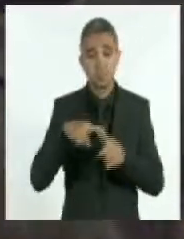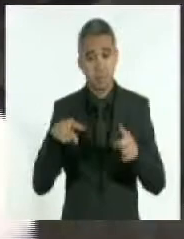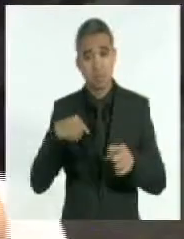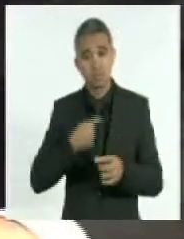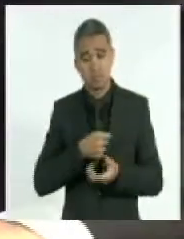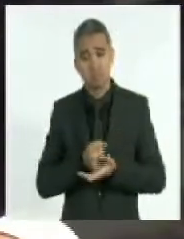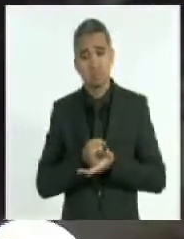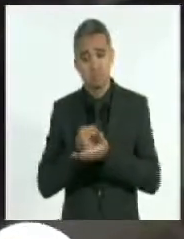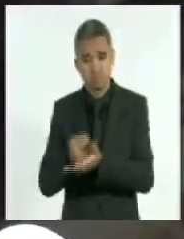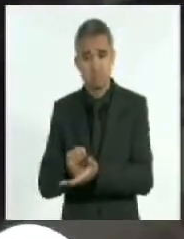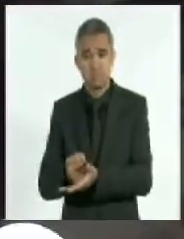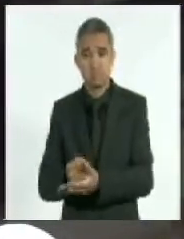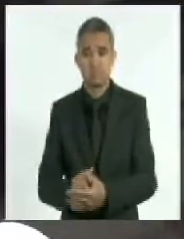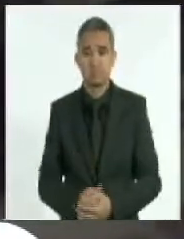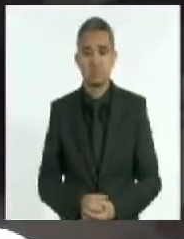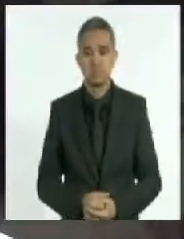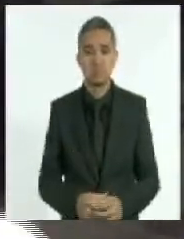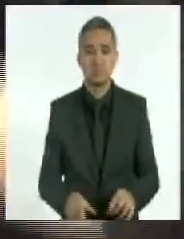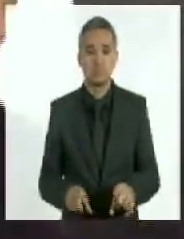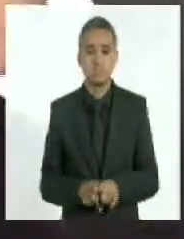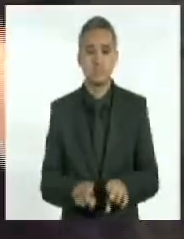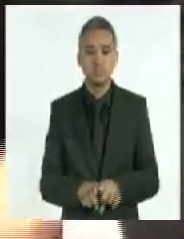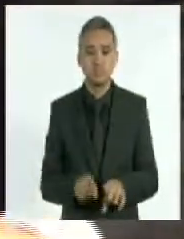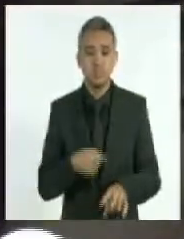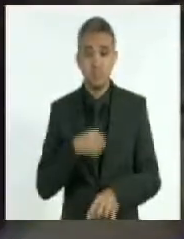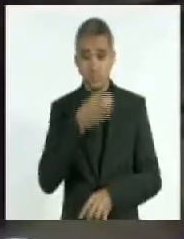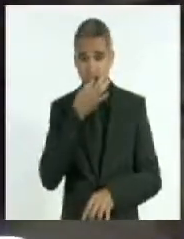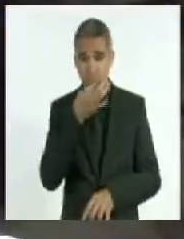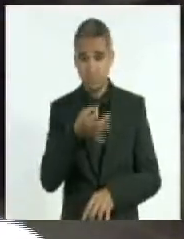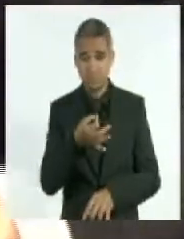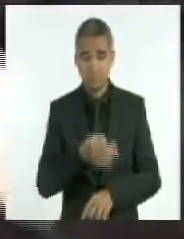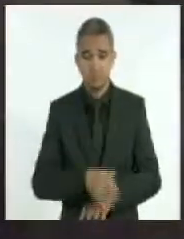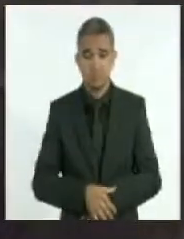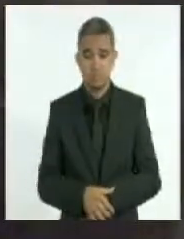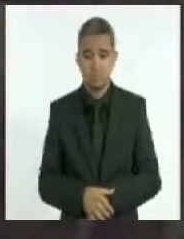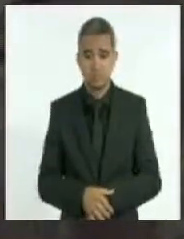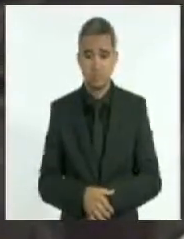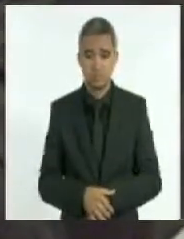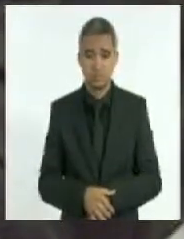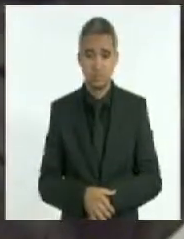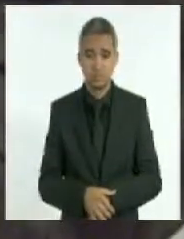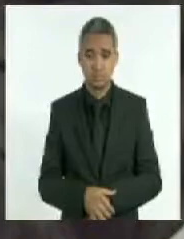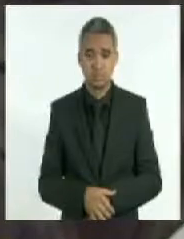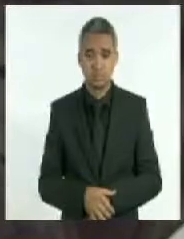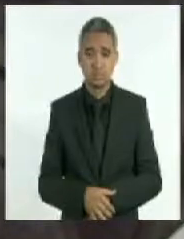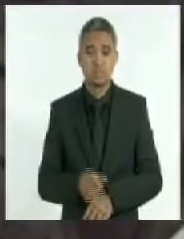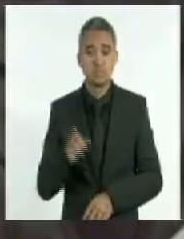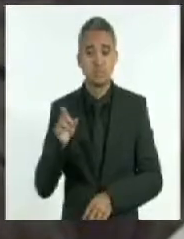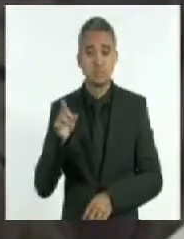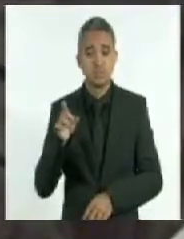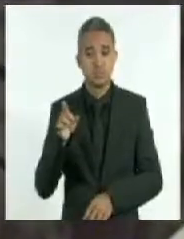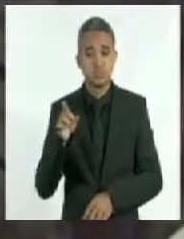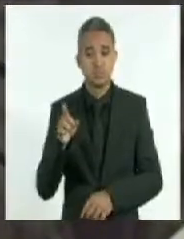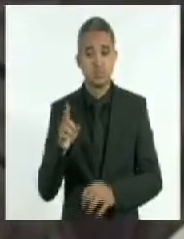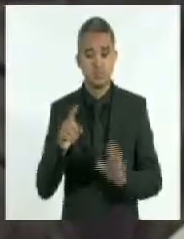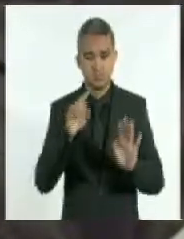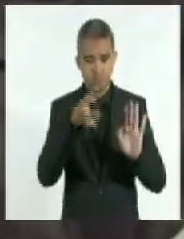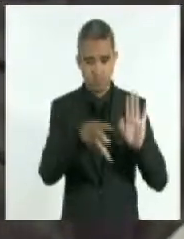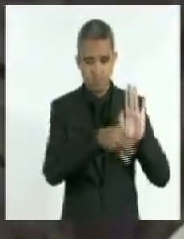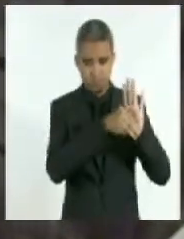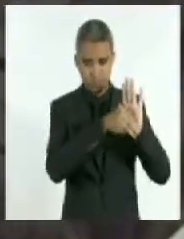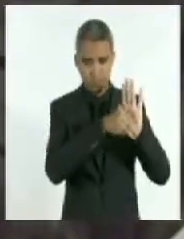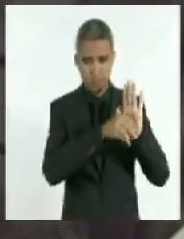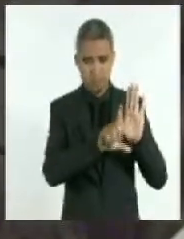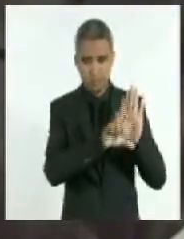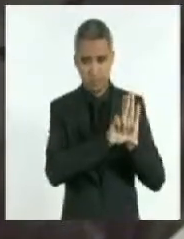queria aqui sugerir que Vossa Excelência colocasse na lei, se possível, não sei se já existe